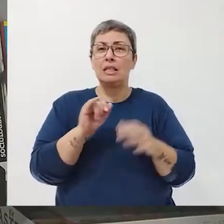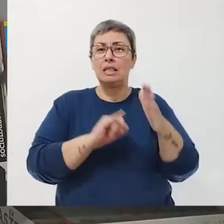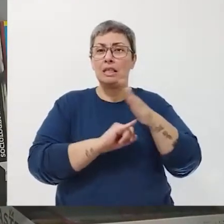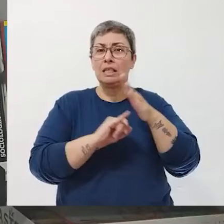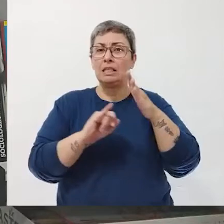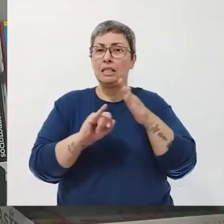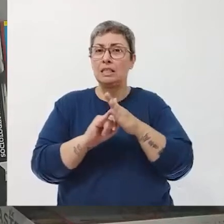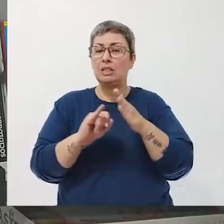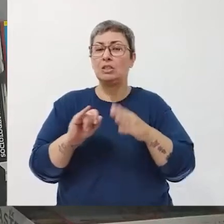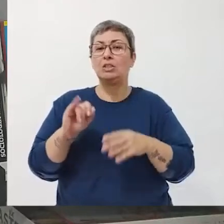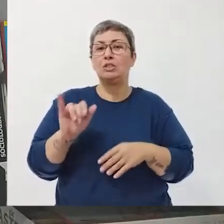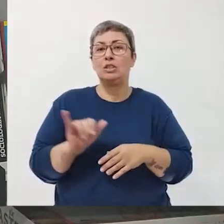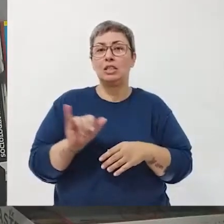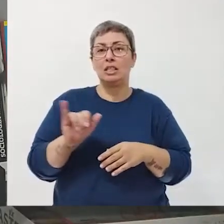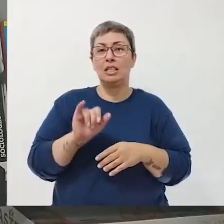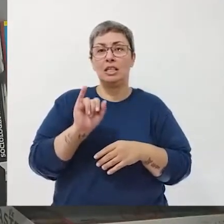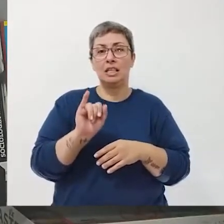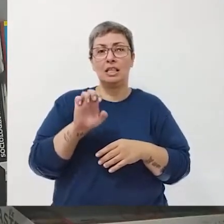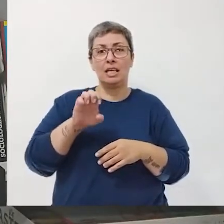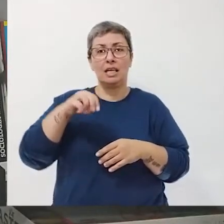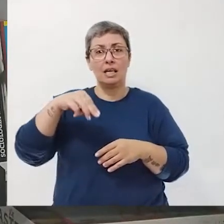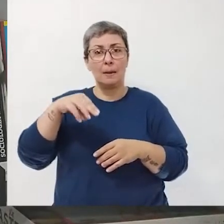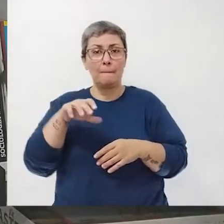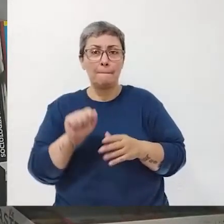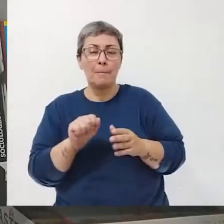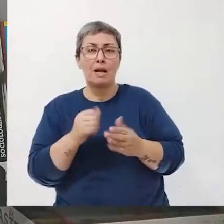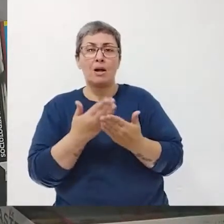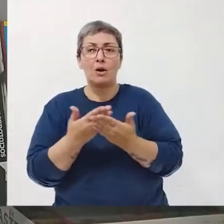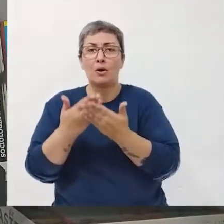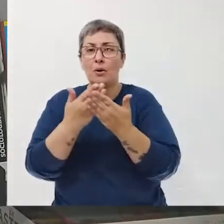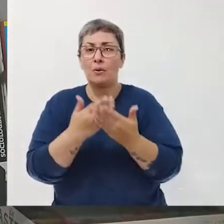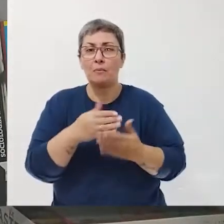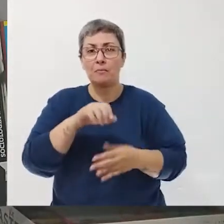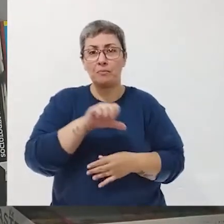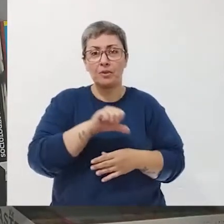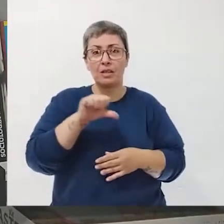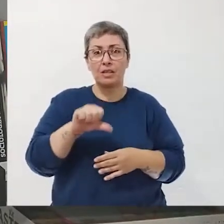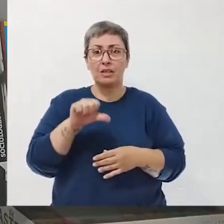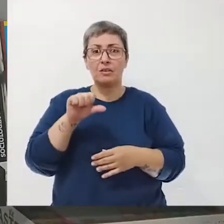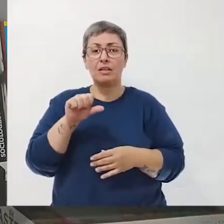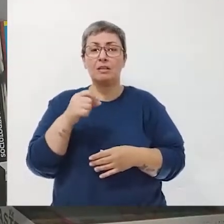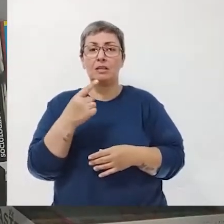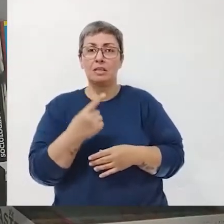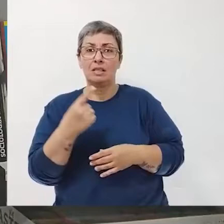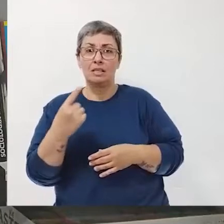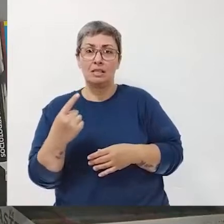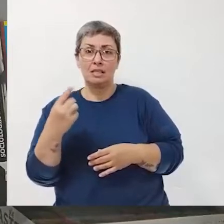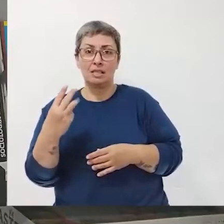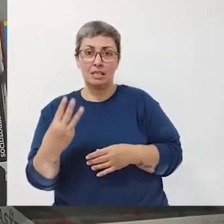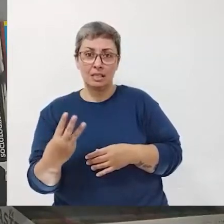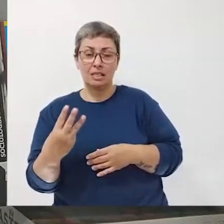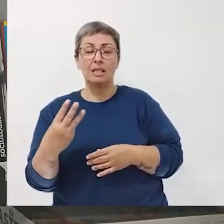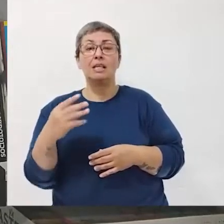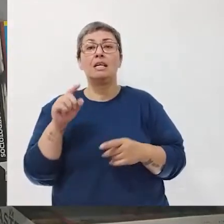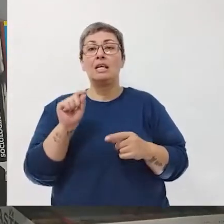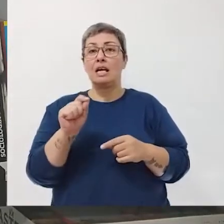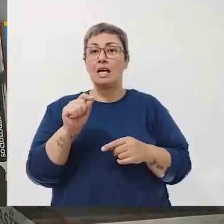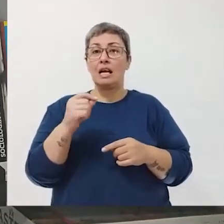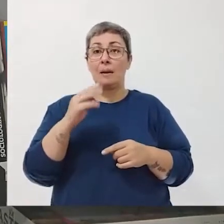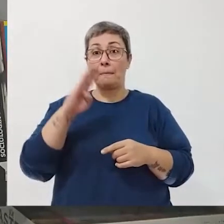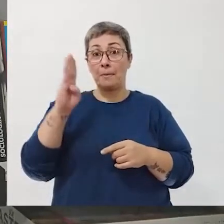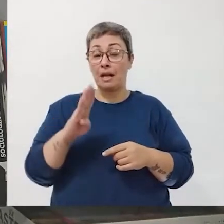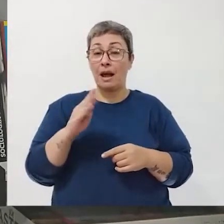e Meio Ambiente, o IEMA, esse estudo aponta que 990.103 brasileiros vivem